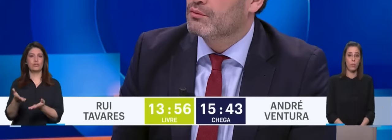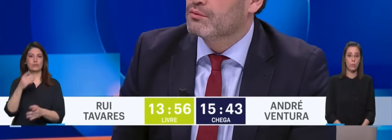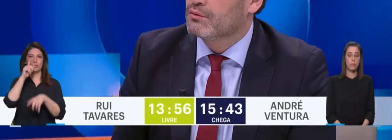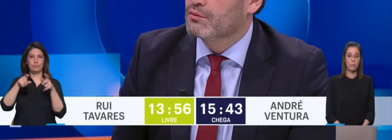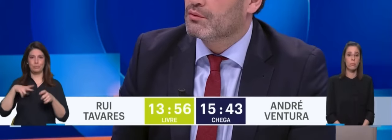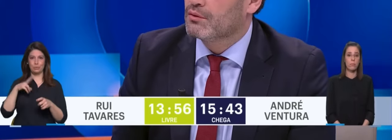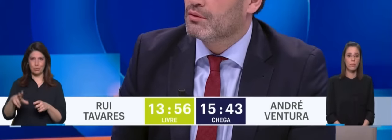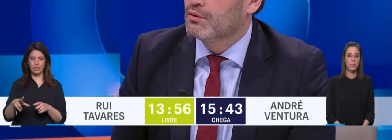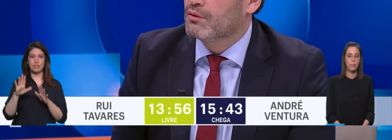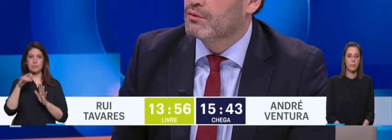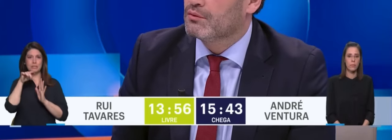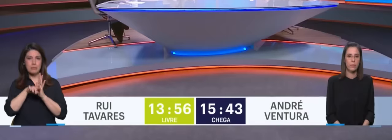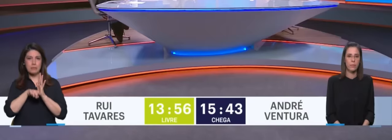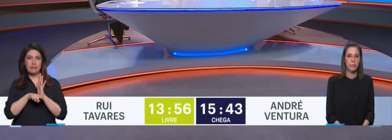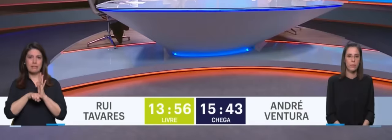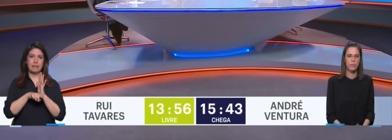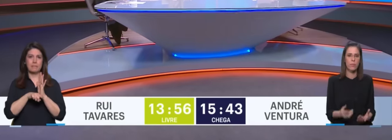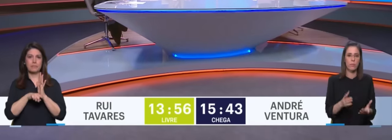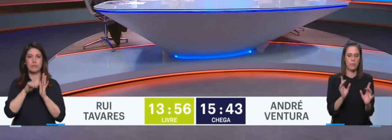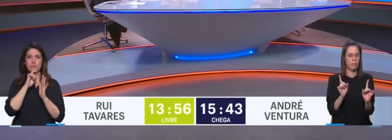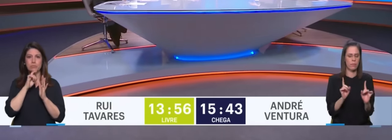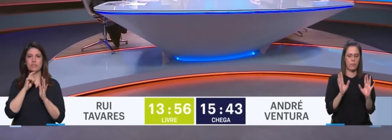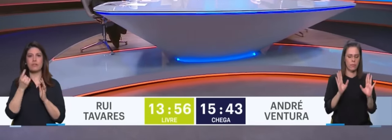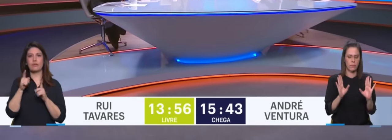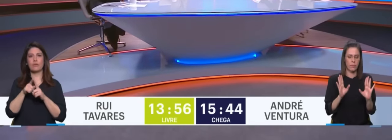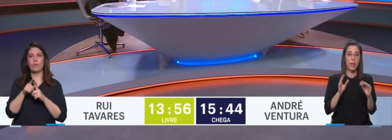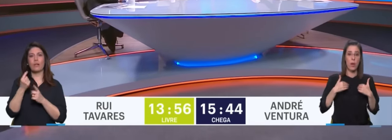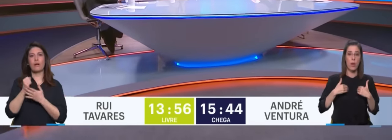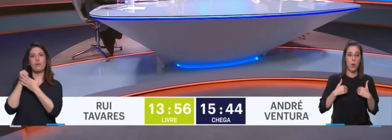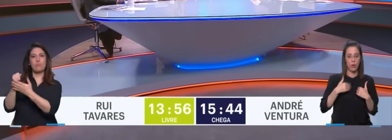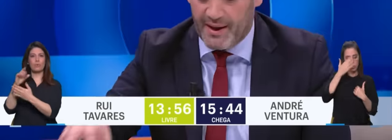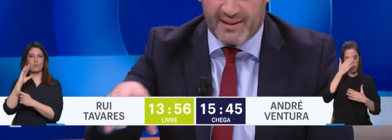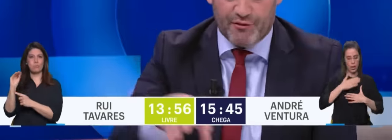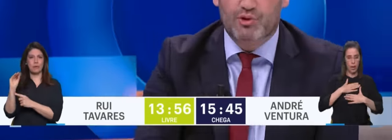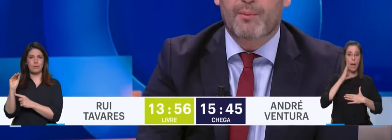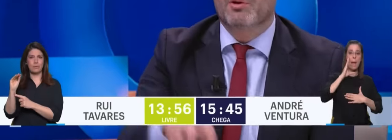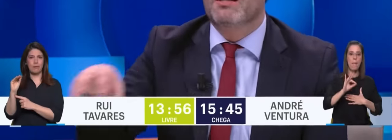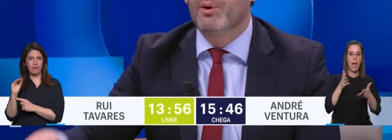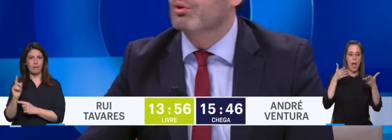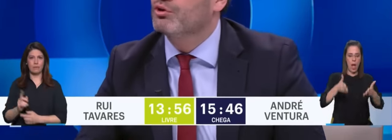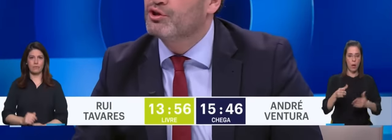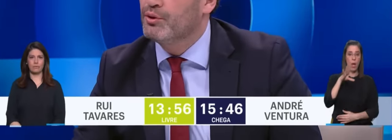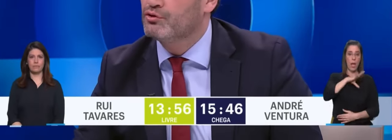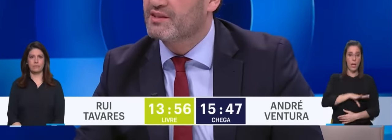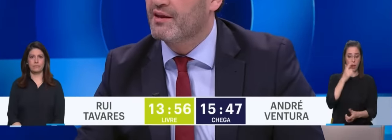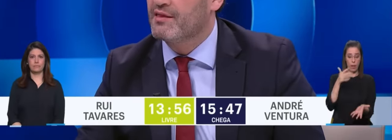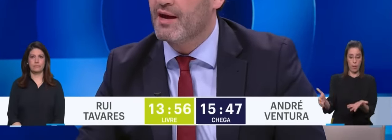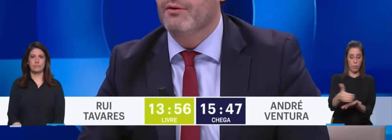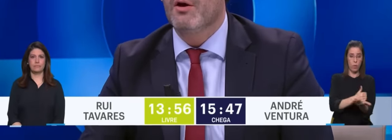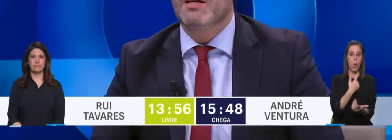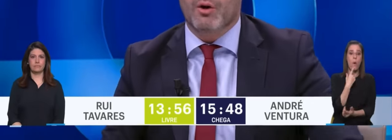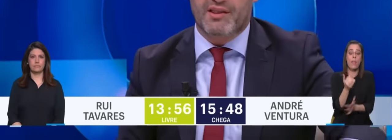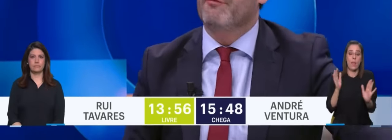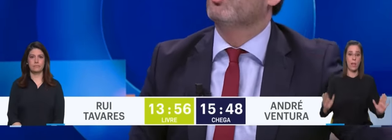mas no fundo esta medida não pode ser entendida de certa forma como um subsídio aos bancos nós entendemos que a banca deve ajudar porque recebeu dos contribuintes uma série de